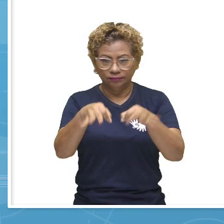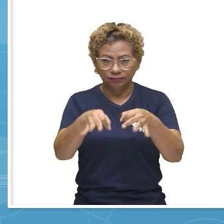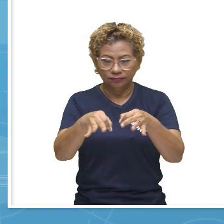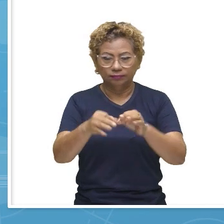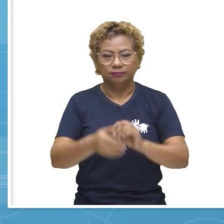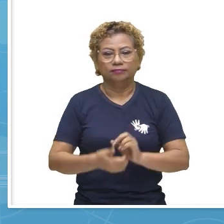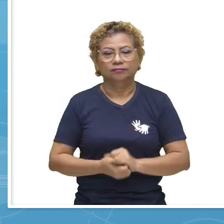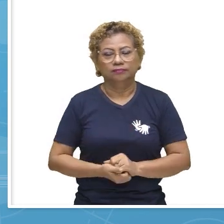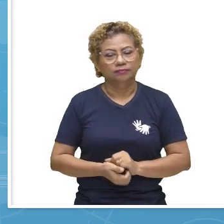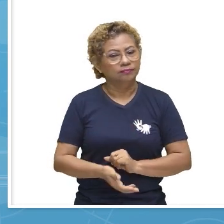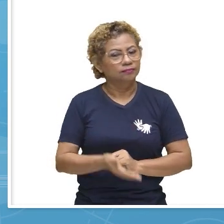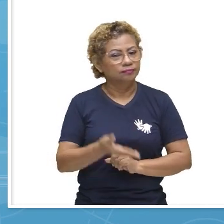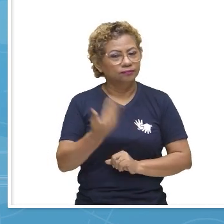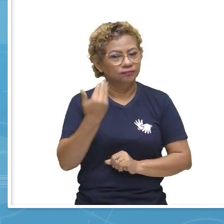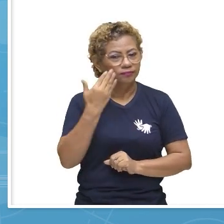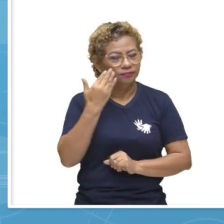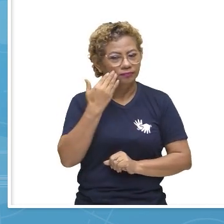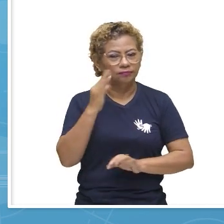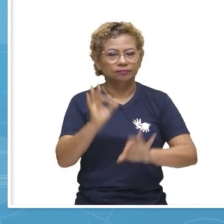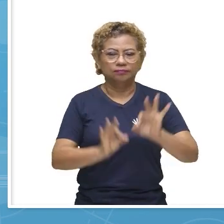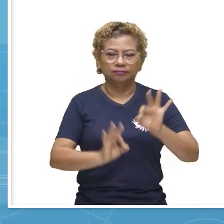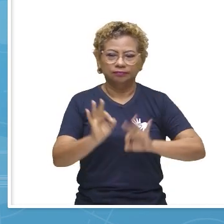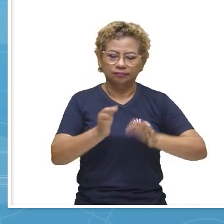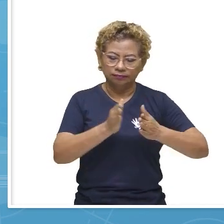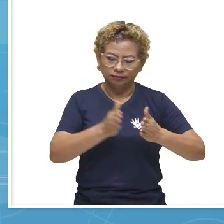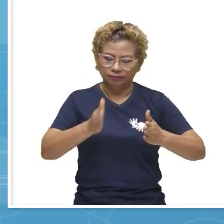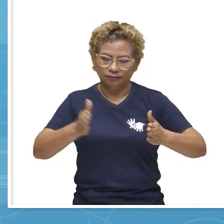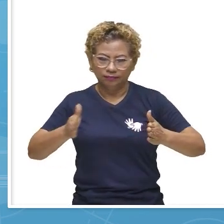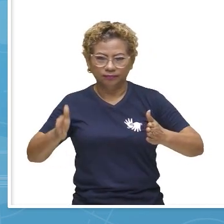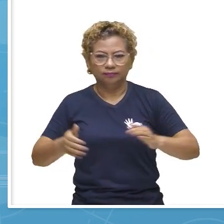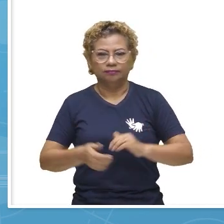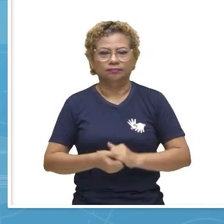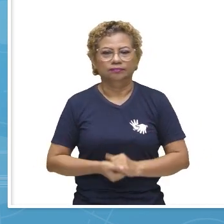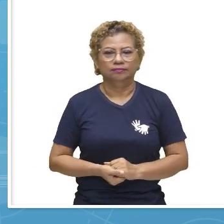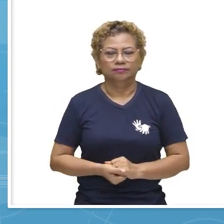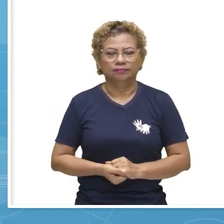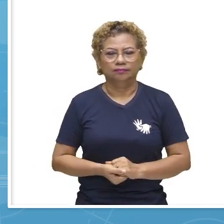Então, vamos lá, né? Fazer toda essa conta aí.